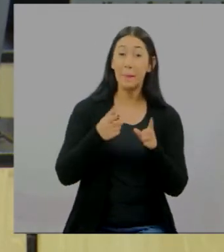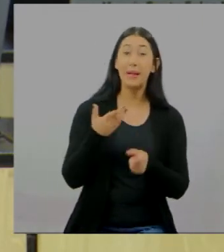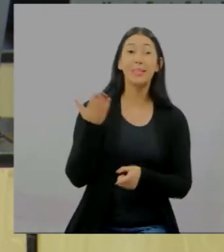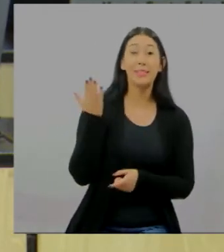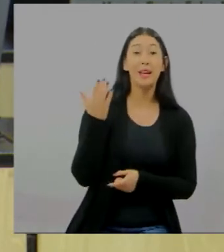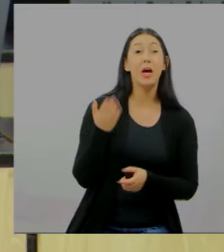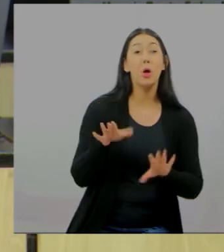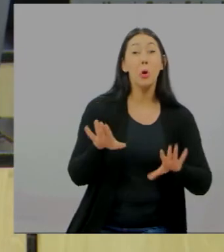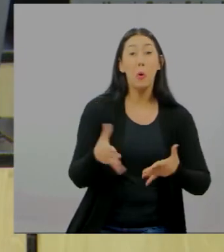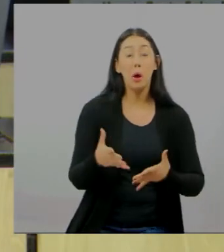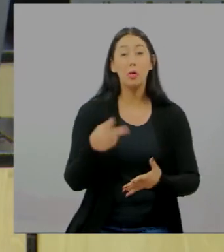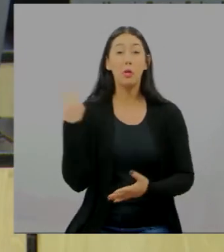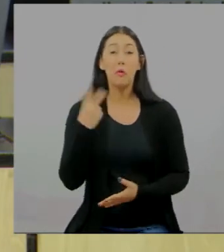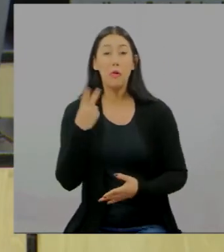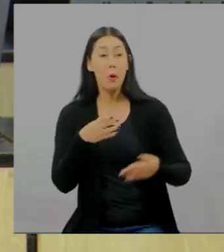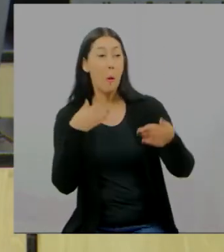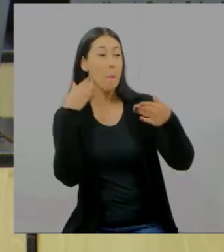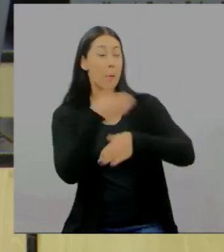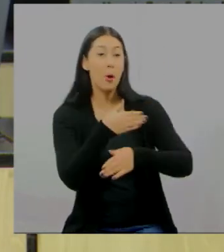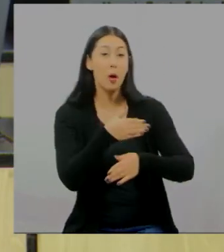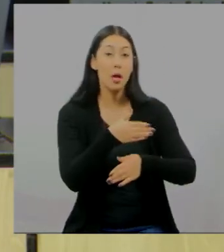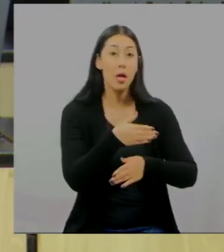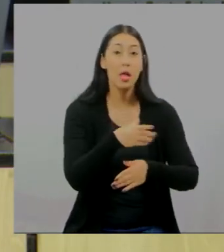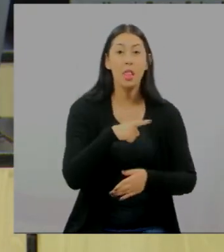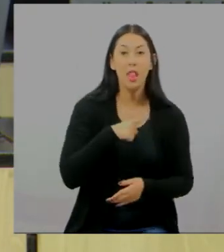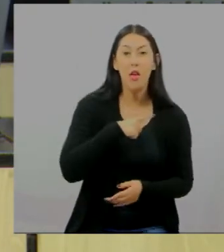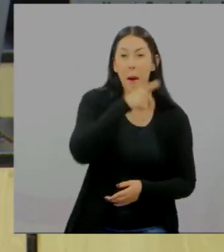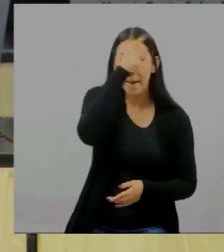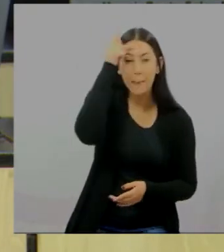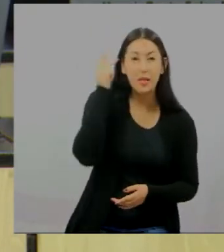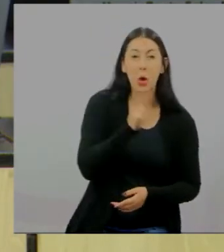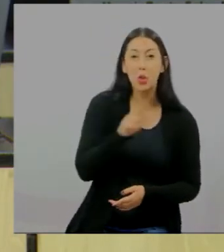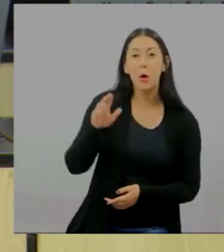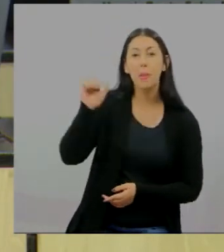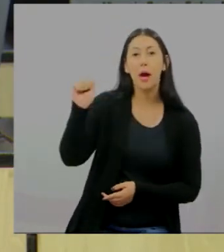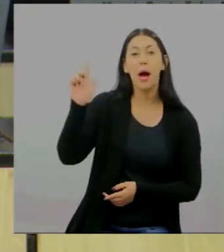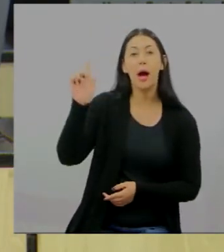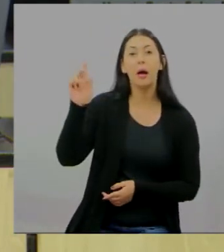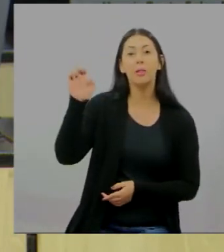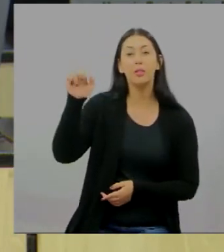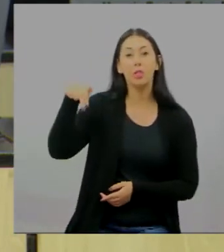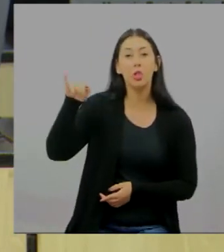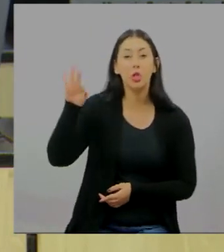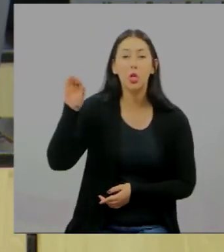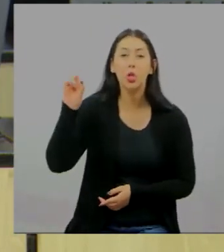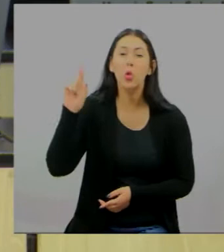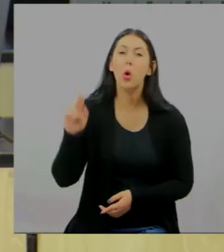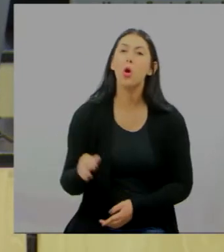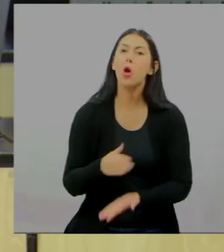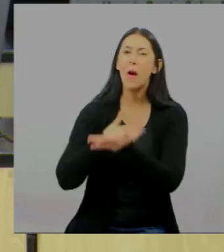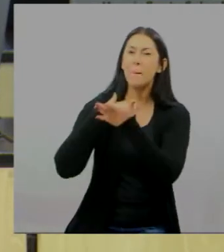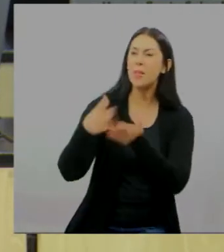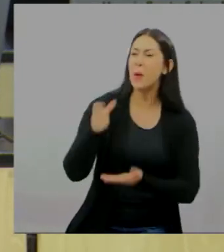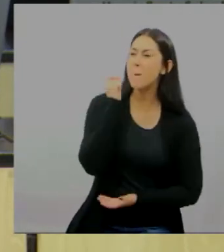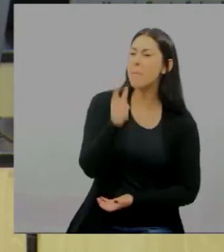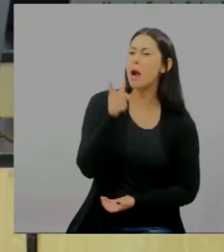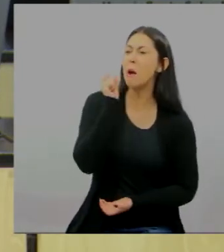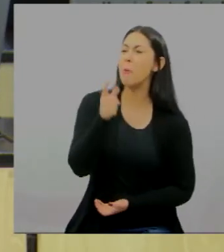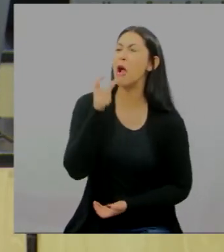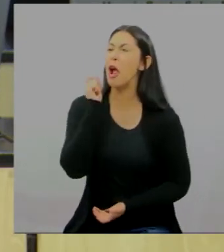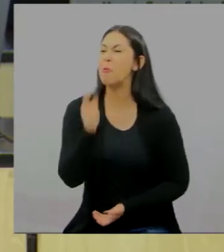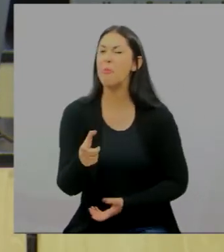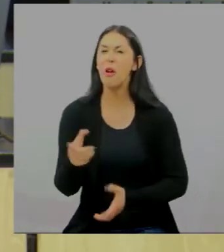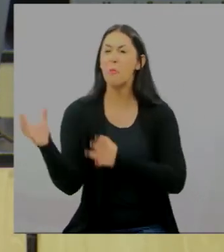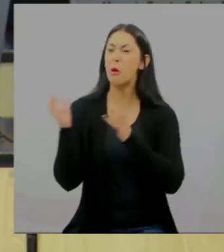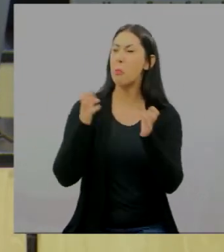foi afrontado diretamente pelo senhor Agenor Lino, que estava em sua residência, questionando e agredindo verbalmente,